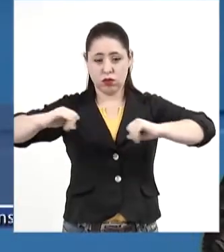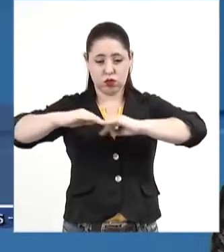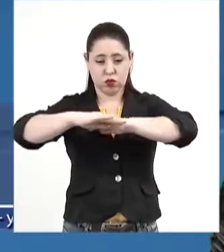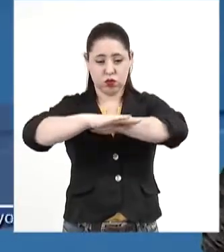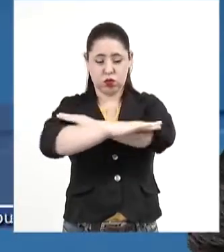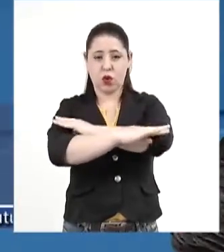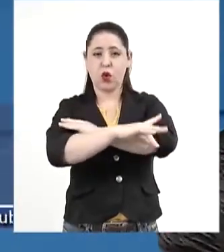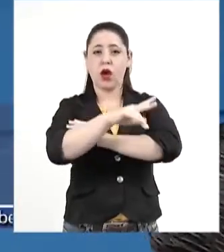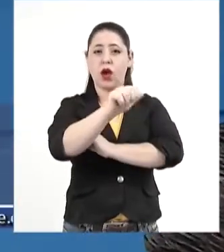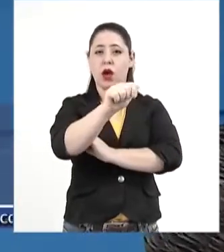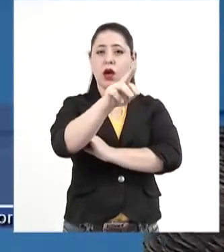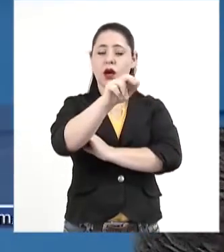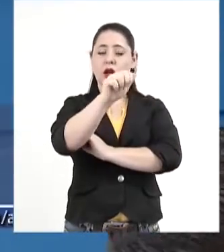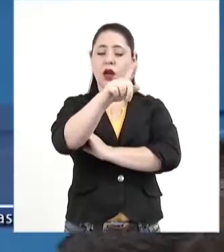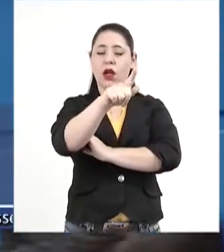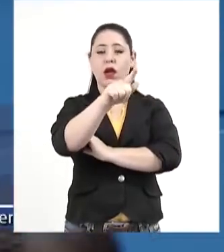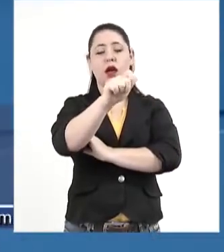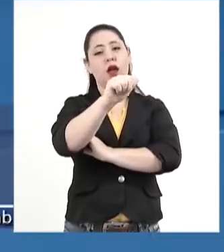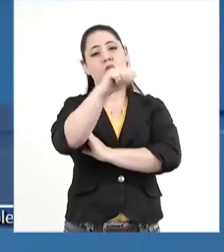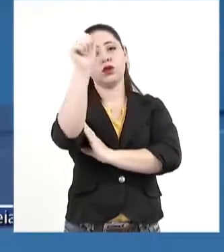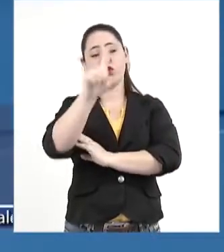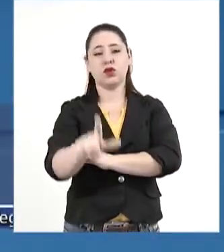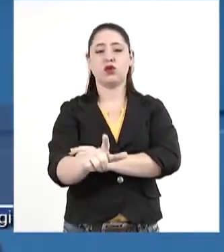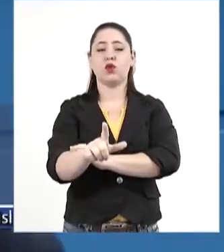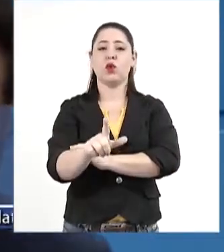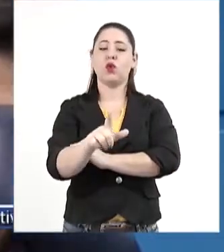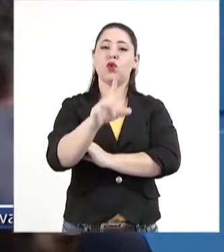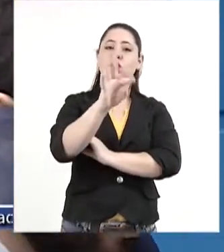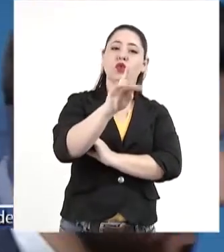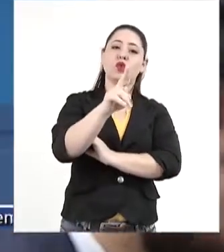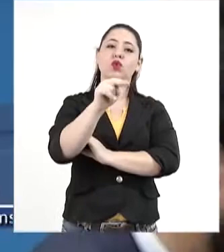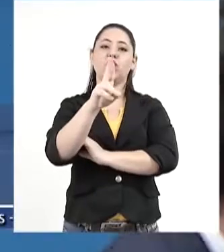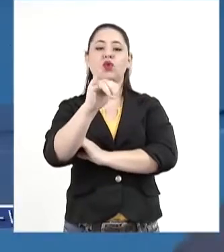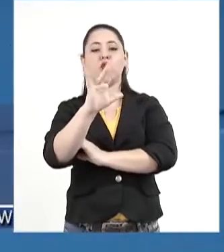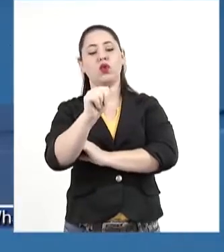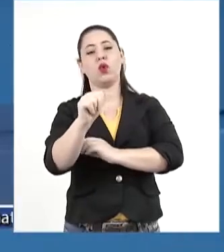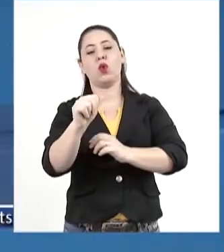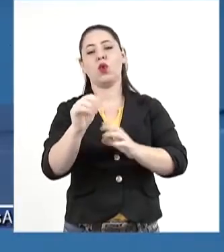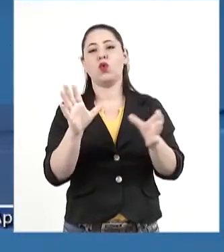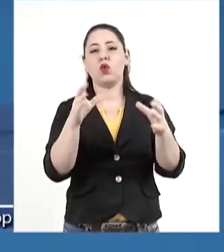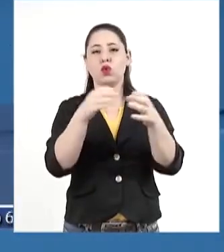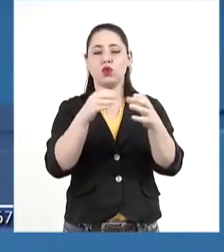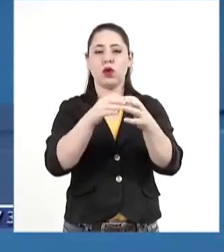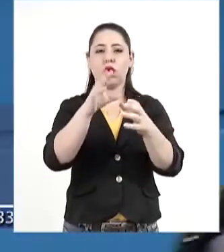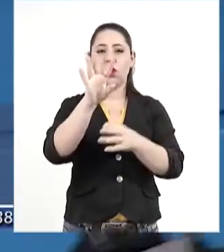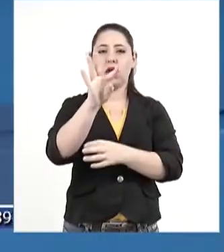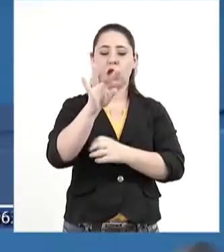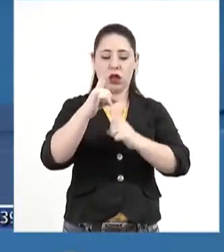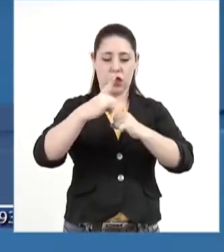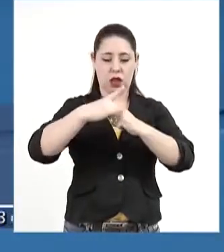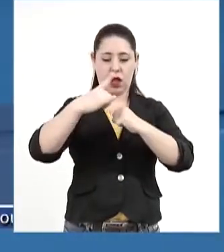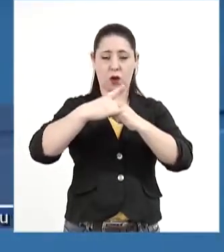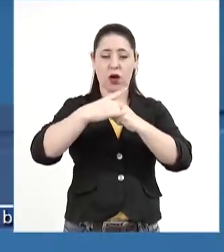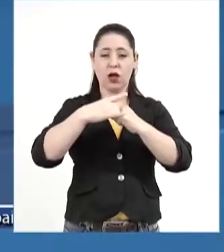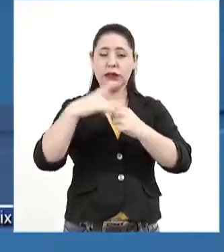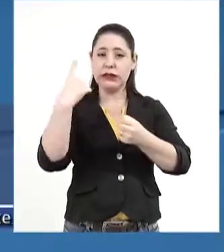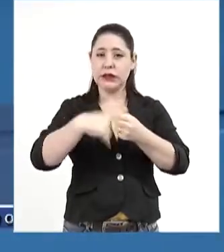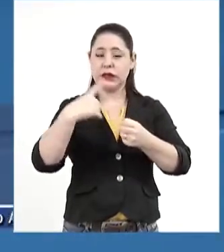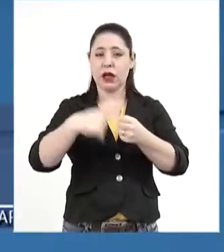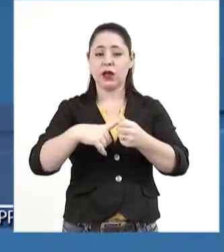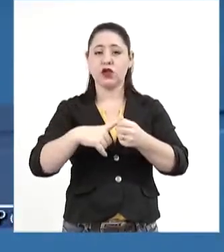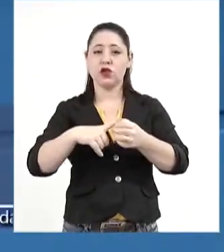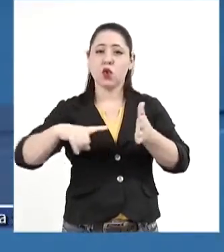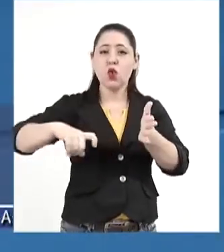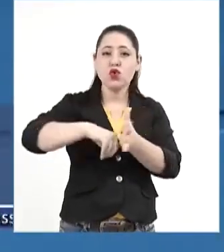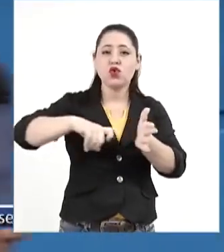ruas Arara Azul, Tuiú e Rua F, no conjunto Taquari 1, na cidade de Coxim. Só, senhor presidente.